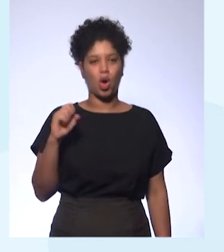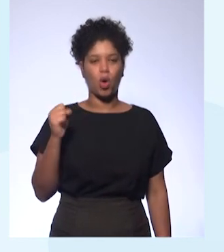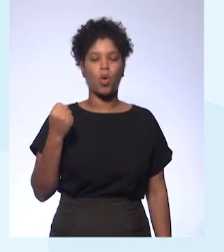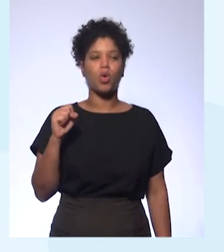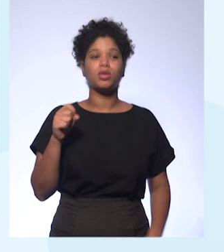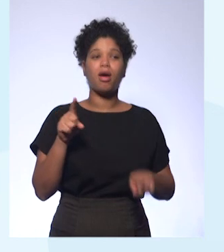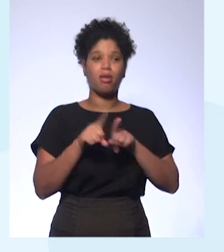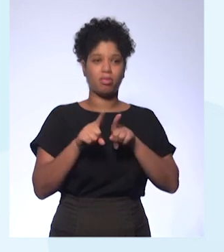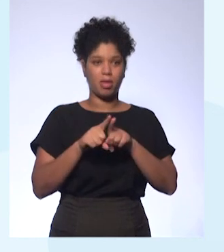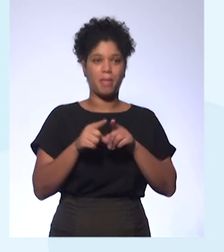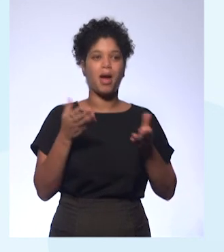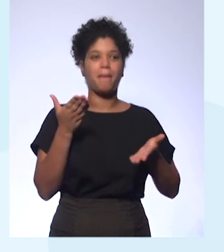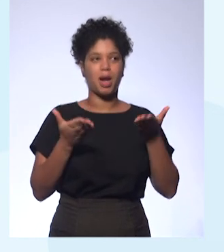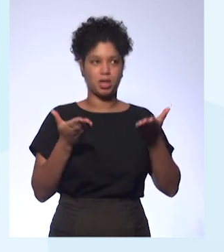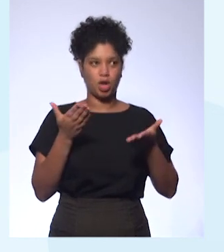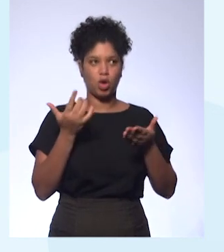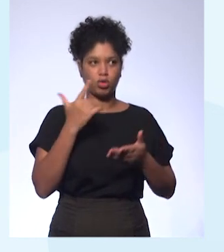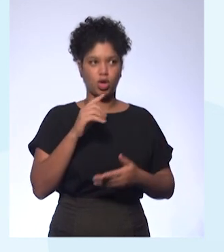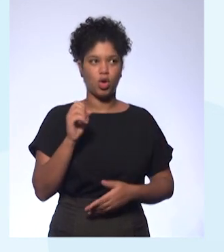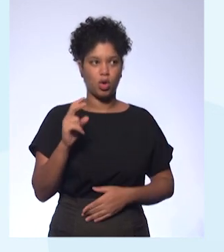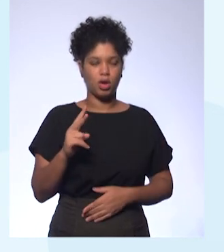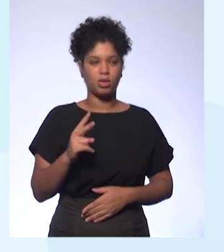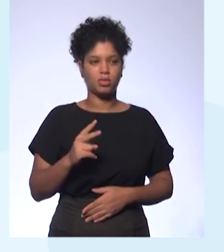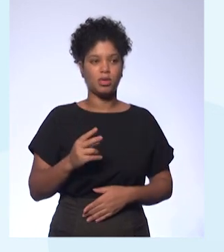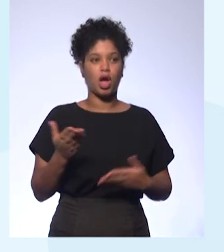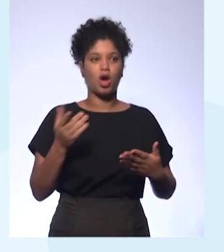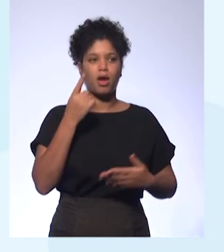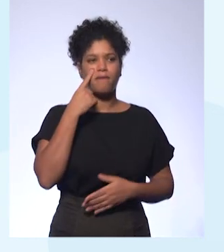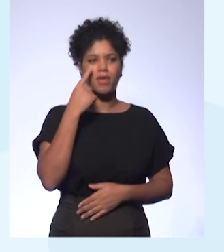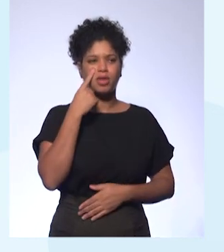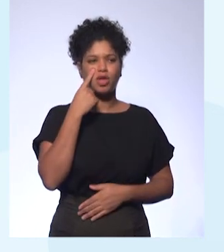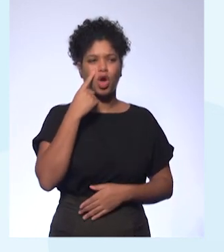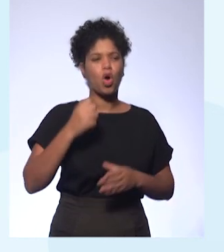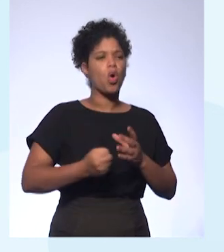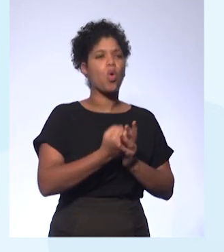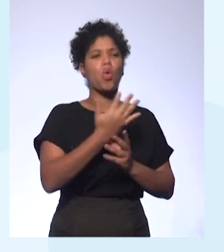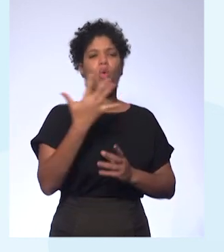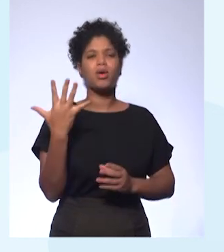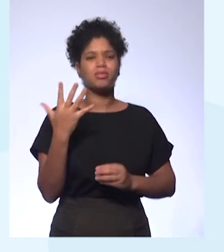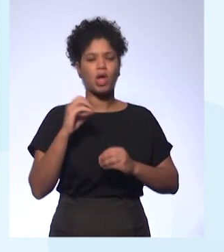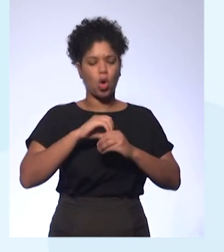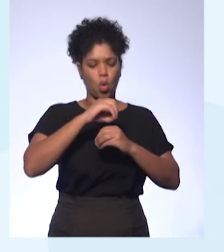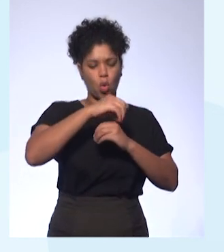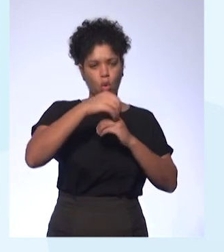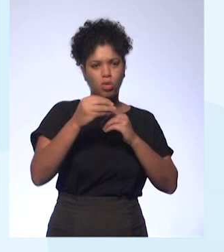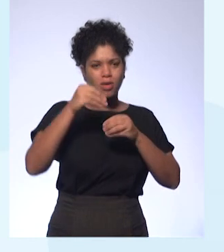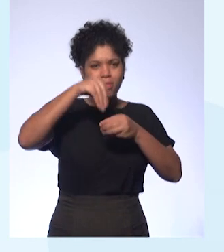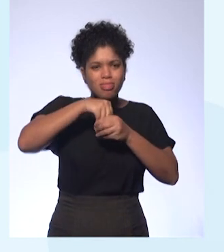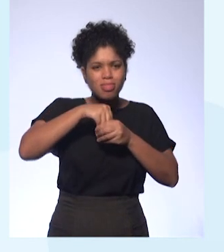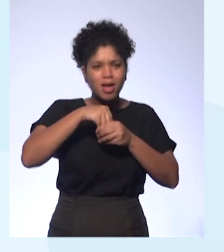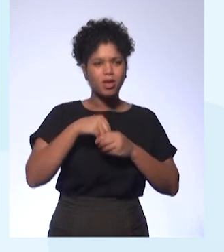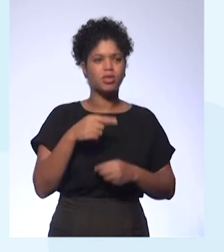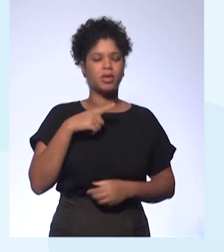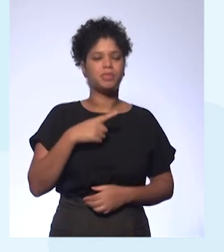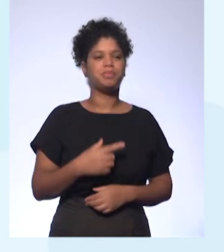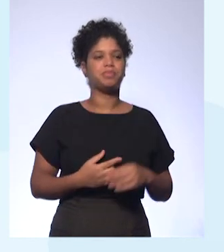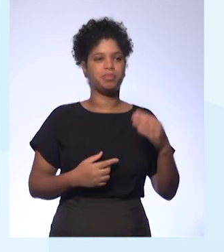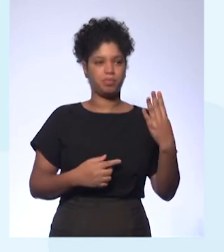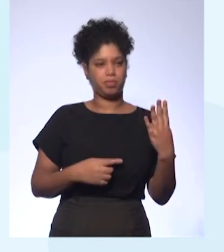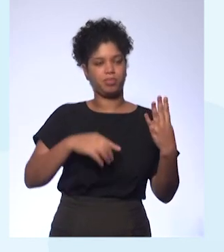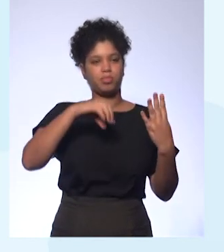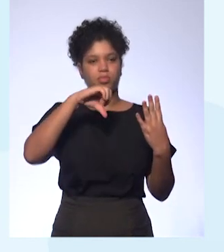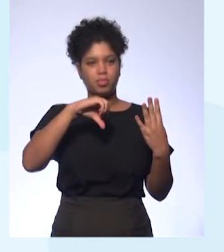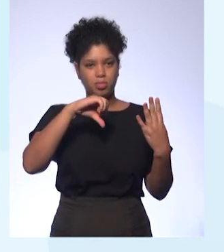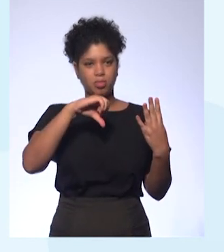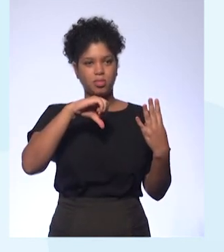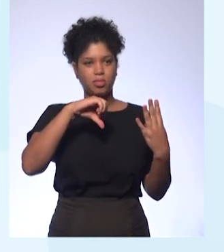também ele está balanceado. Número de partículas, aqui eu tenho 4, aqui eu tenho 9, ok?